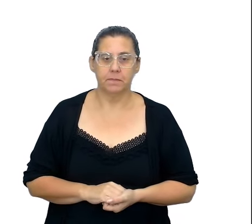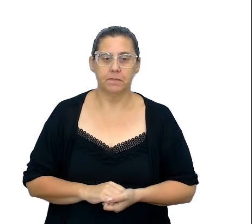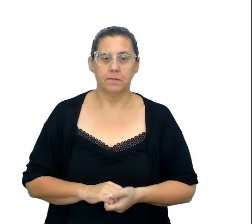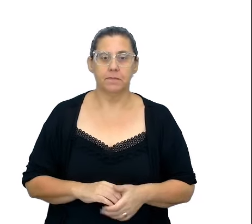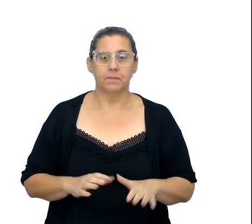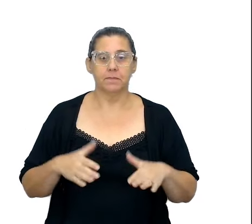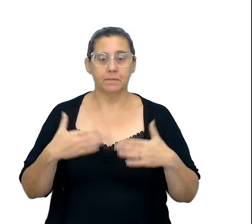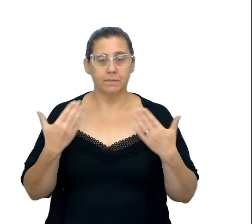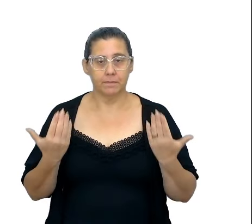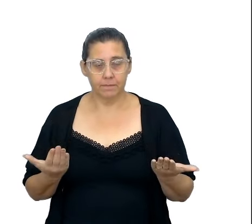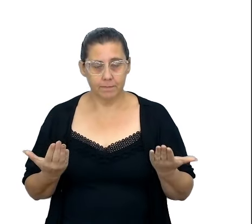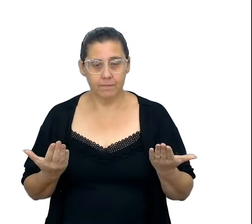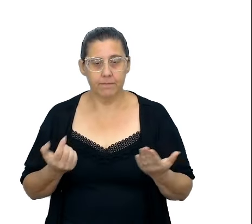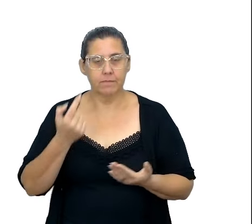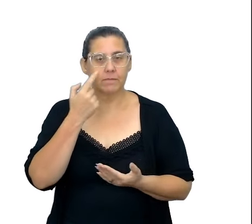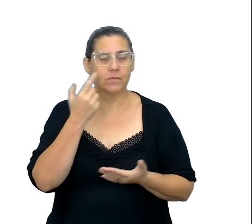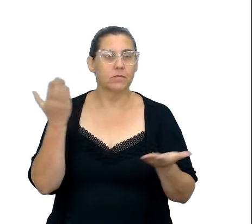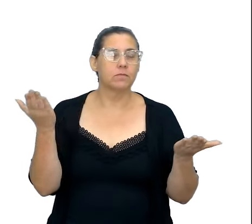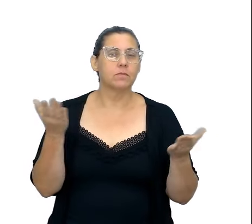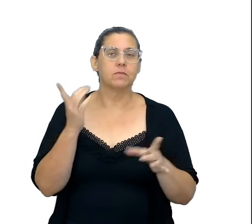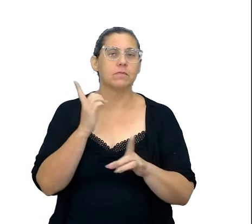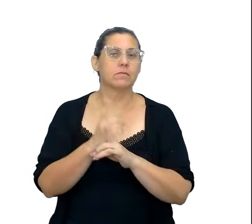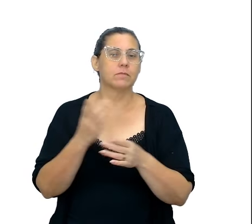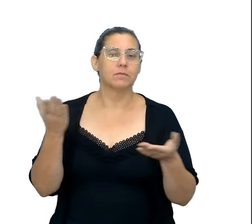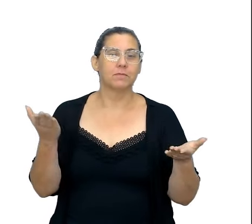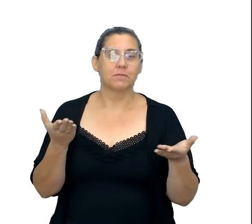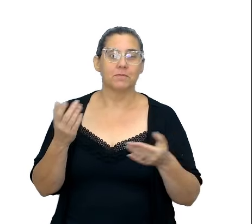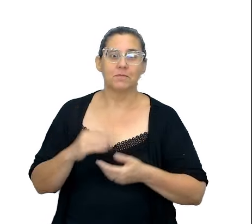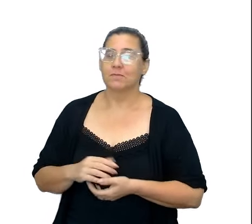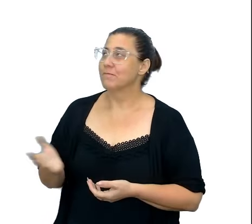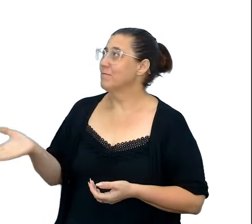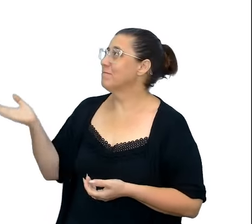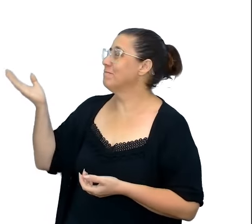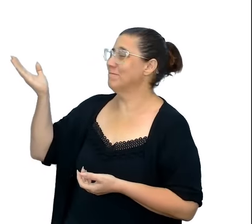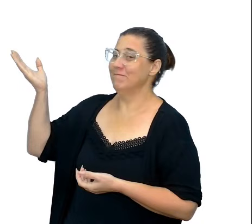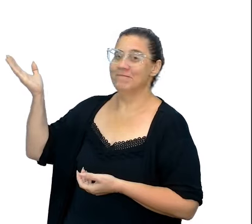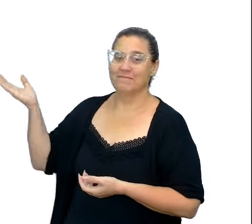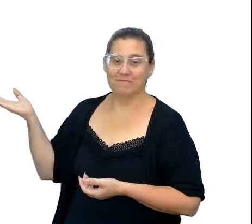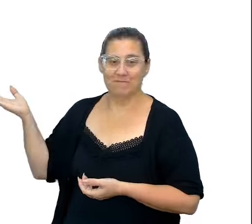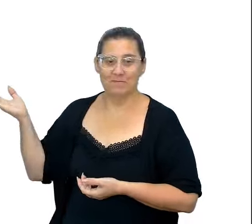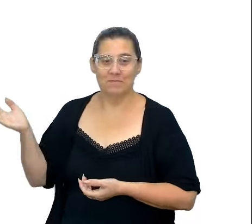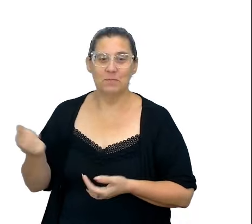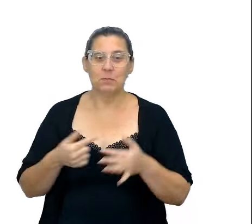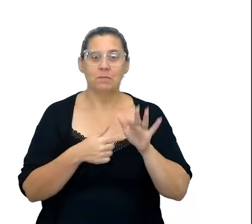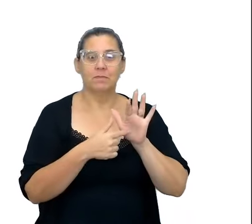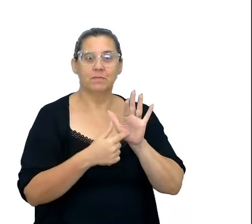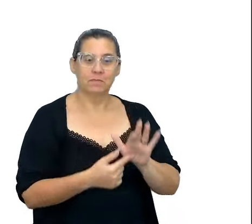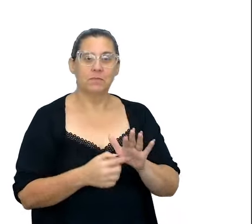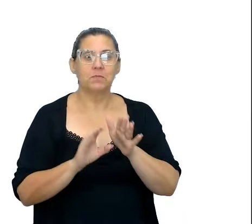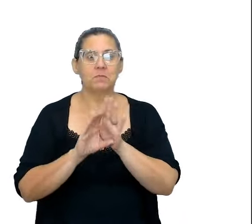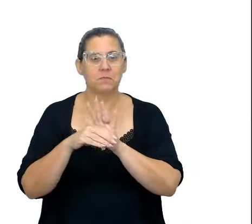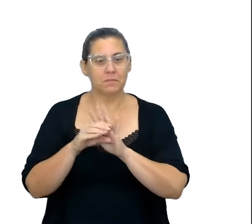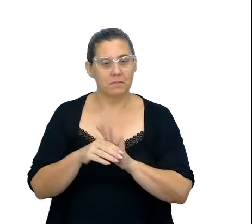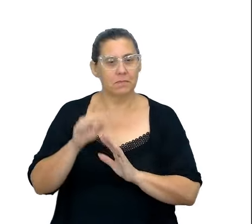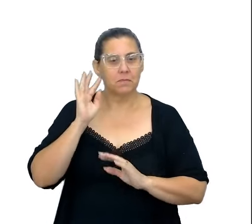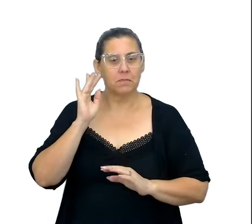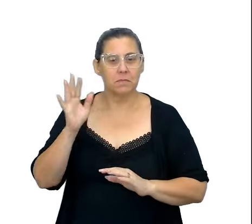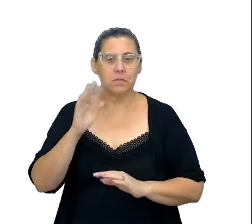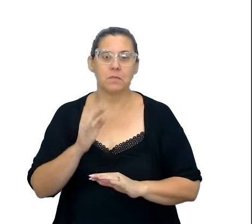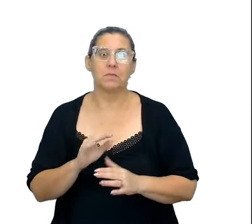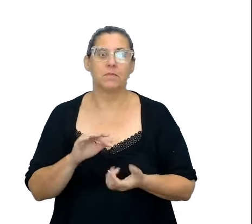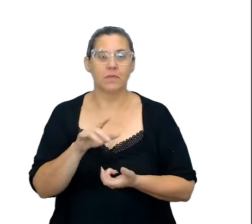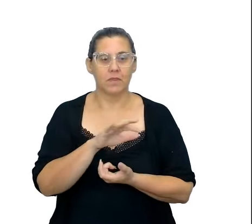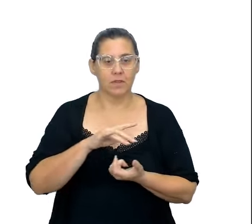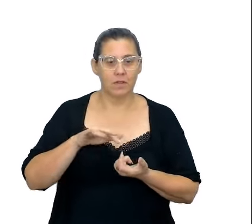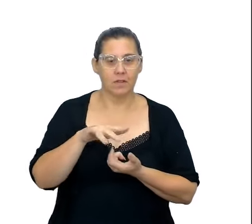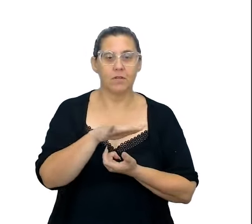Bom, o que vimos, então, no nosso encontro de hoje? Apresentamos as concepções teóricas relativas ao tema letramento, né,